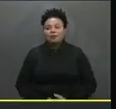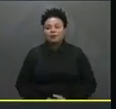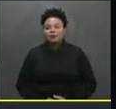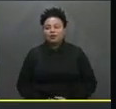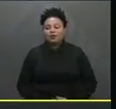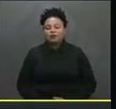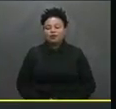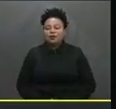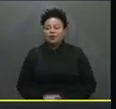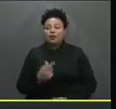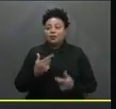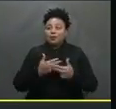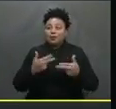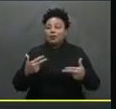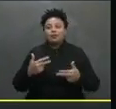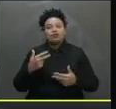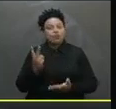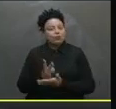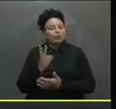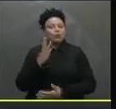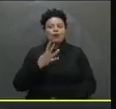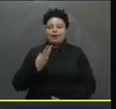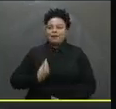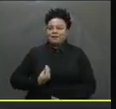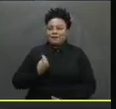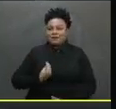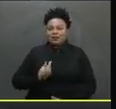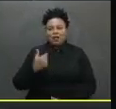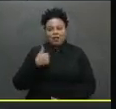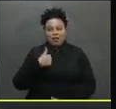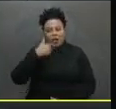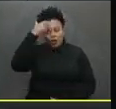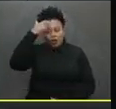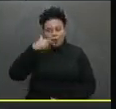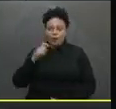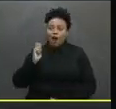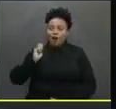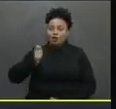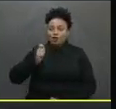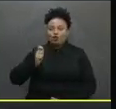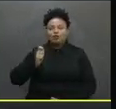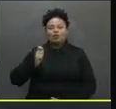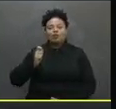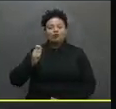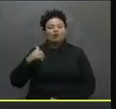é uma coisa que a gente vai levar para a vida toda. Eu, como argentino, como estrangeiro,